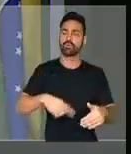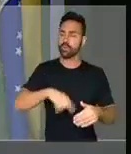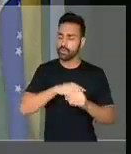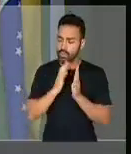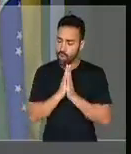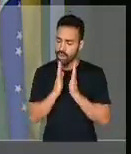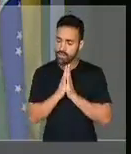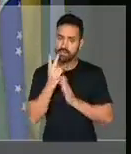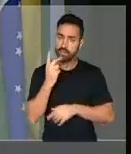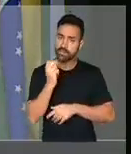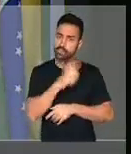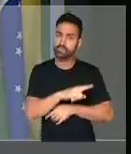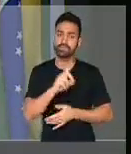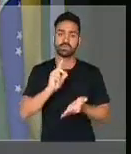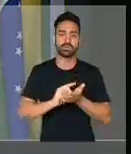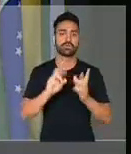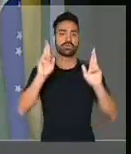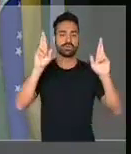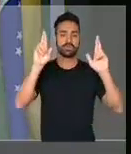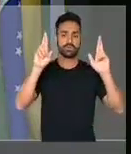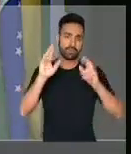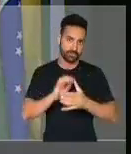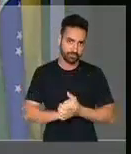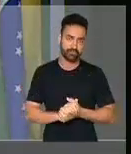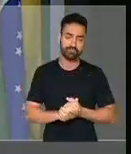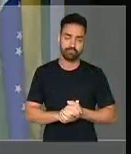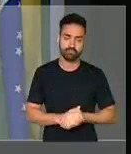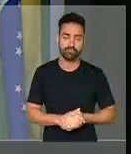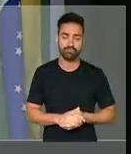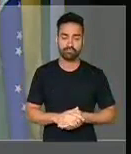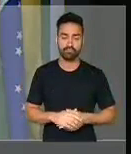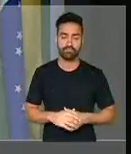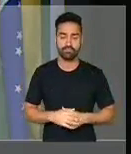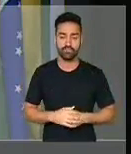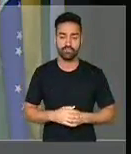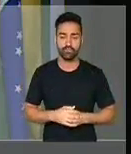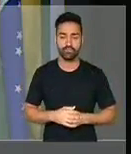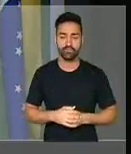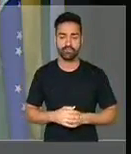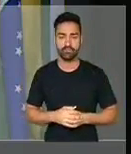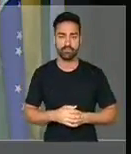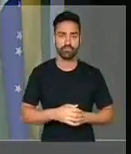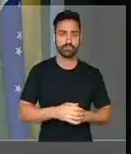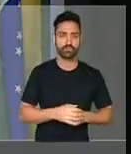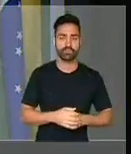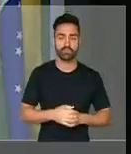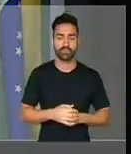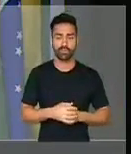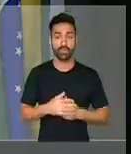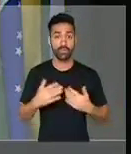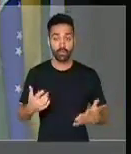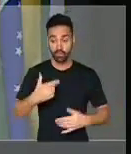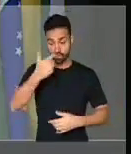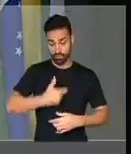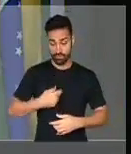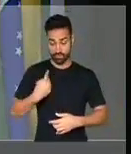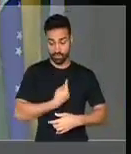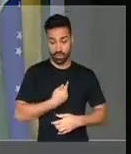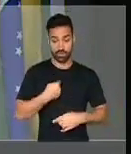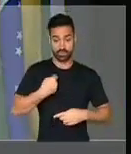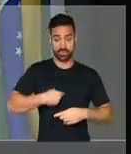estamos rezando para que isso se concretize, orando e rezando para que isso se concretize. Então, nós temos que ser